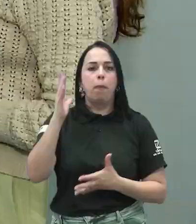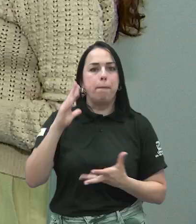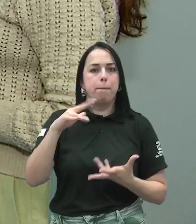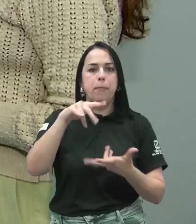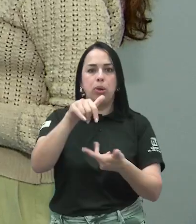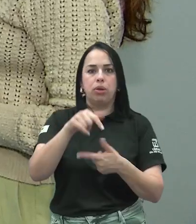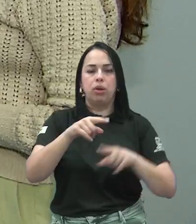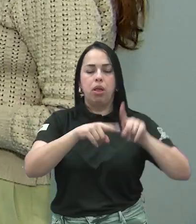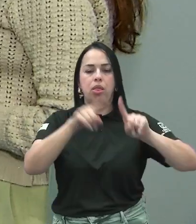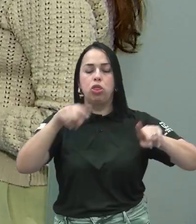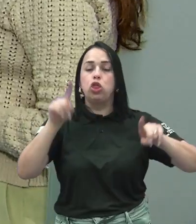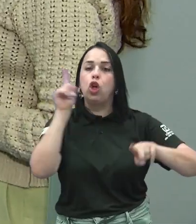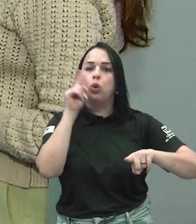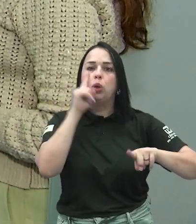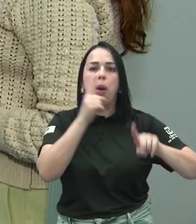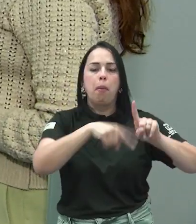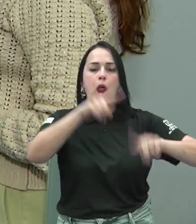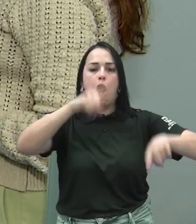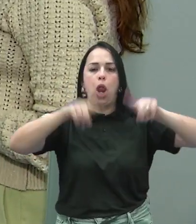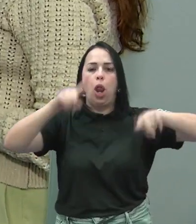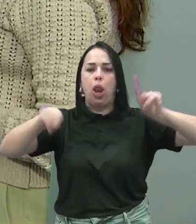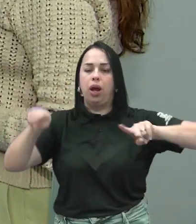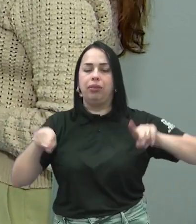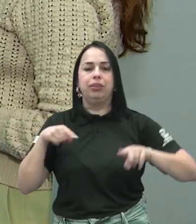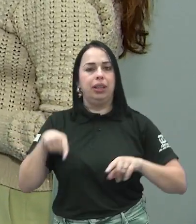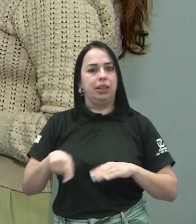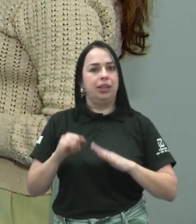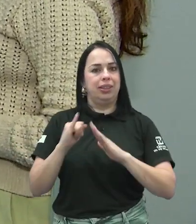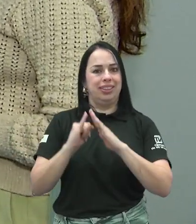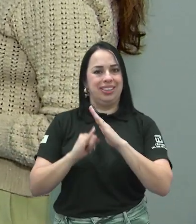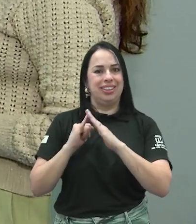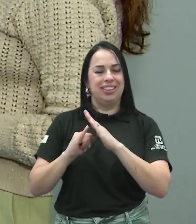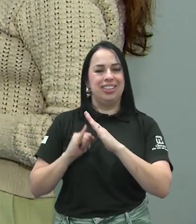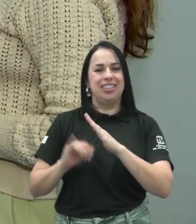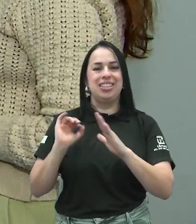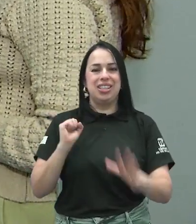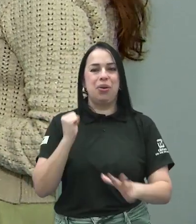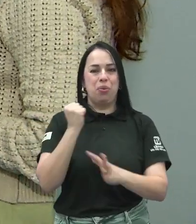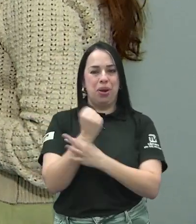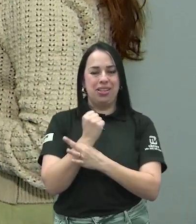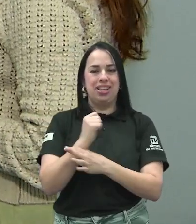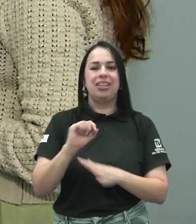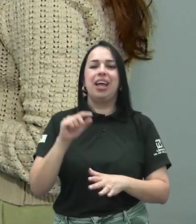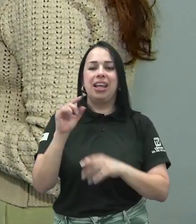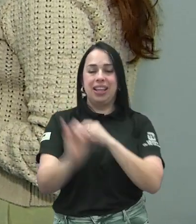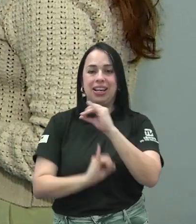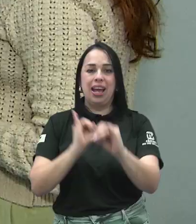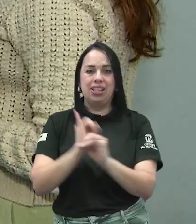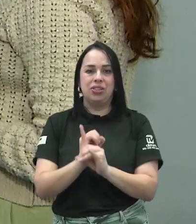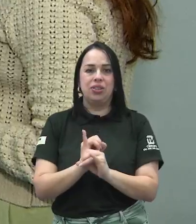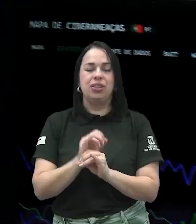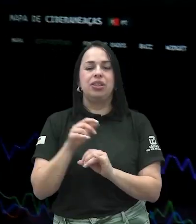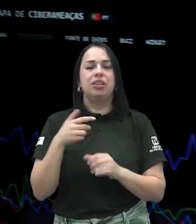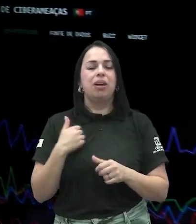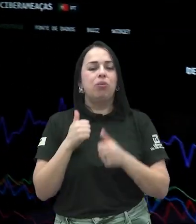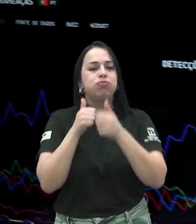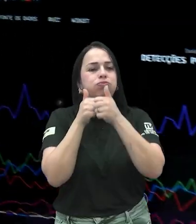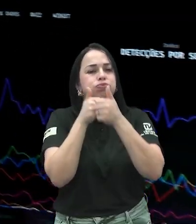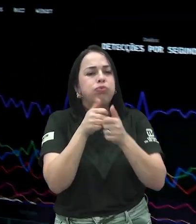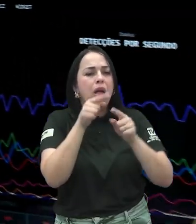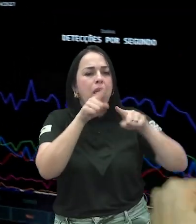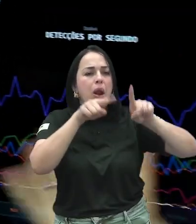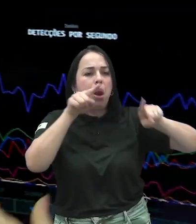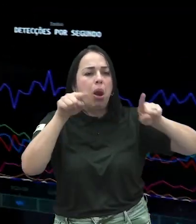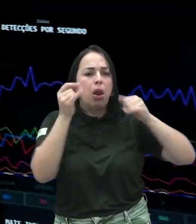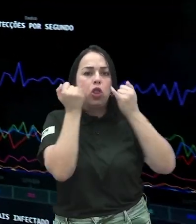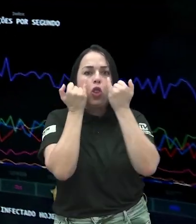mundo. São milhares todos os dias. Neste Instituto de Segurança Cibernética em São José dos Campos, o